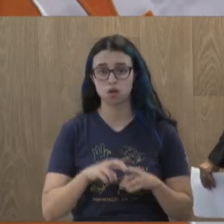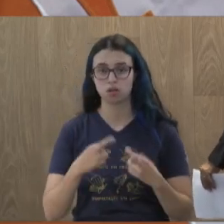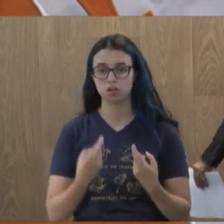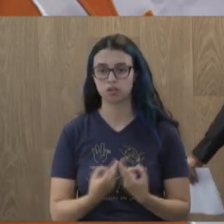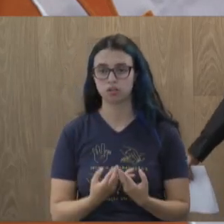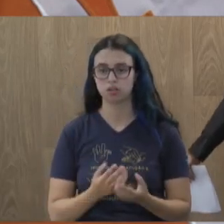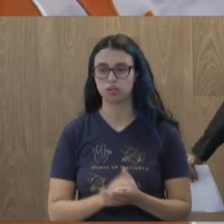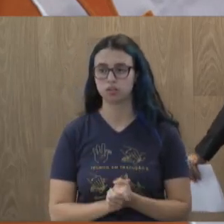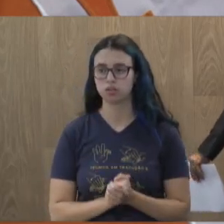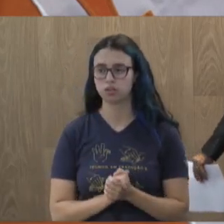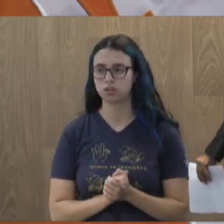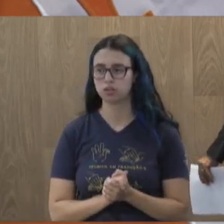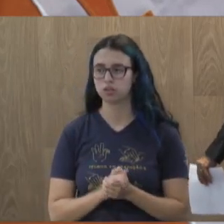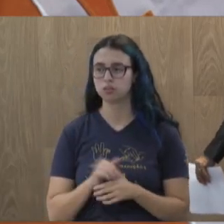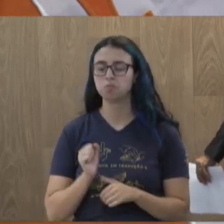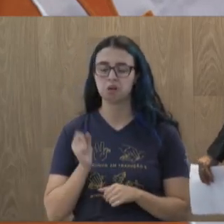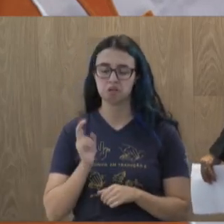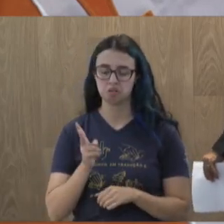Pode dar sequência, professor.